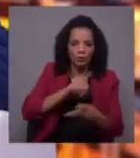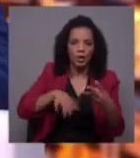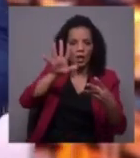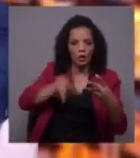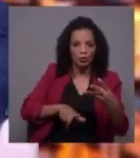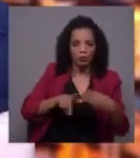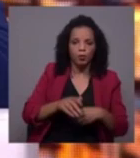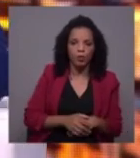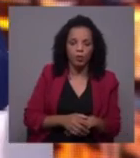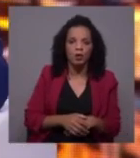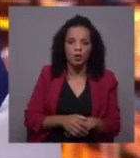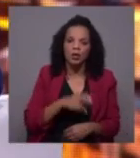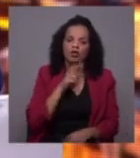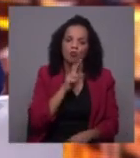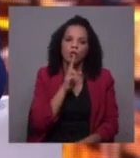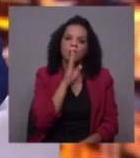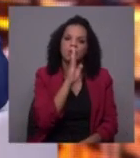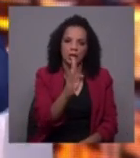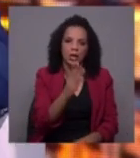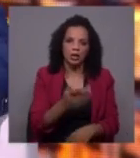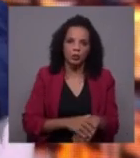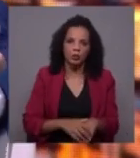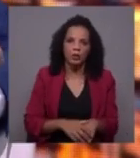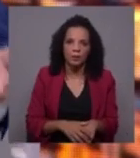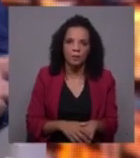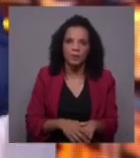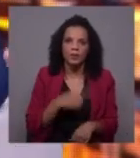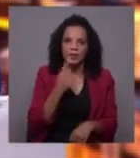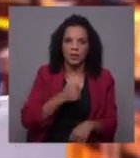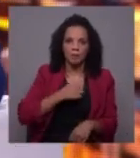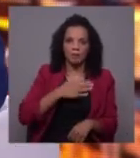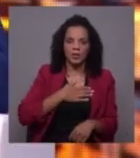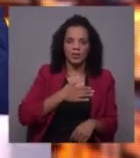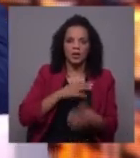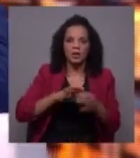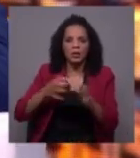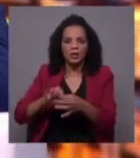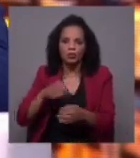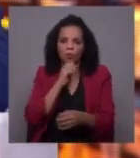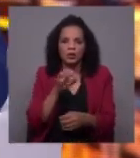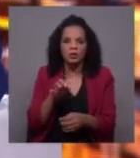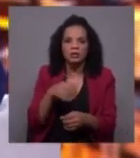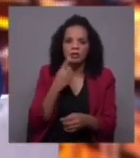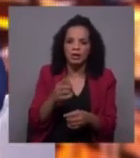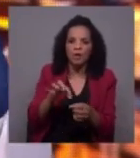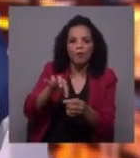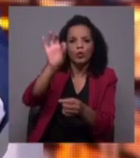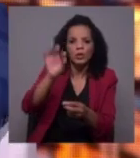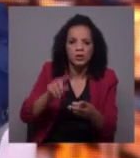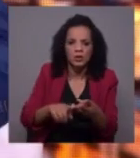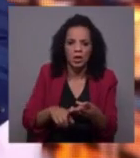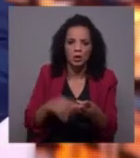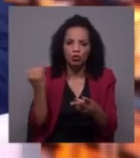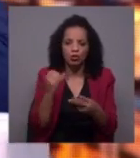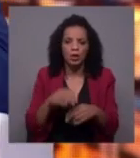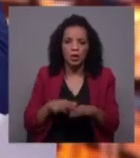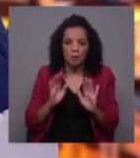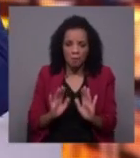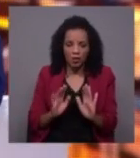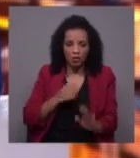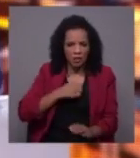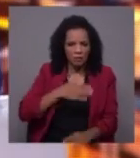pecado original aqui é chamar empresa a carris. Podemos chamar fundação, instituto, mas aquilo não é uma empresa, é subsidiada